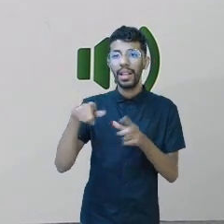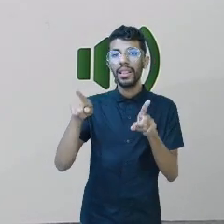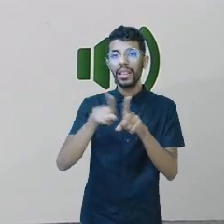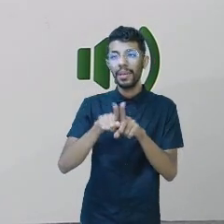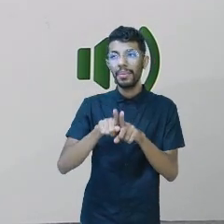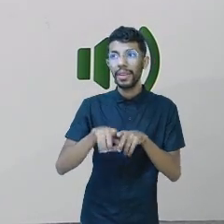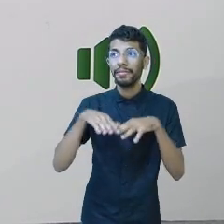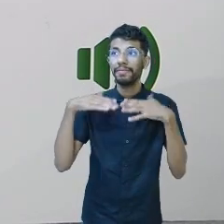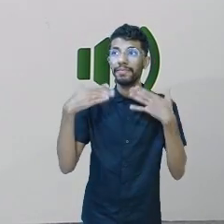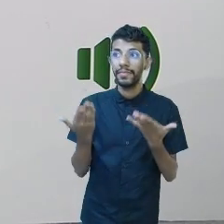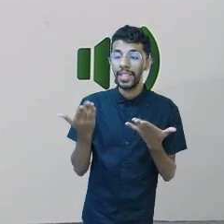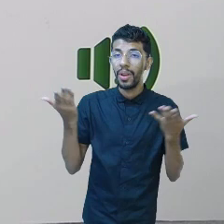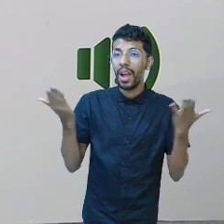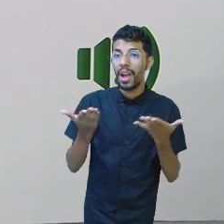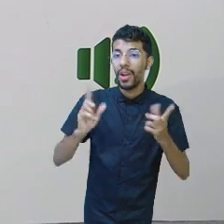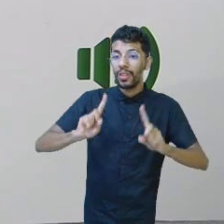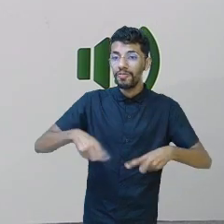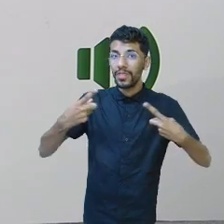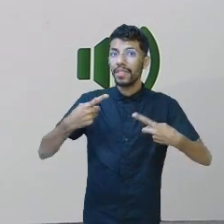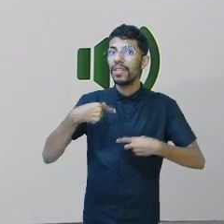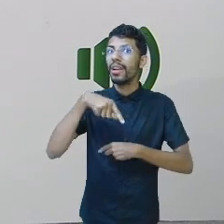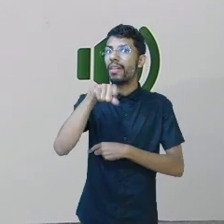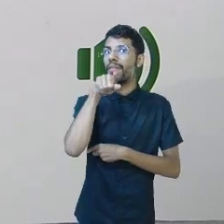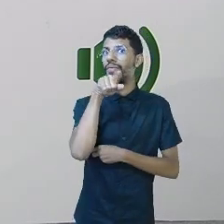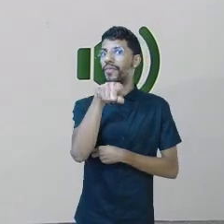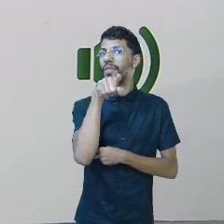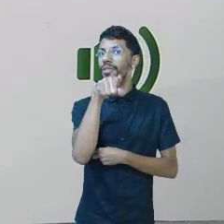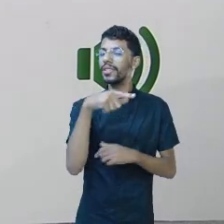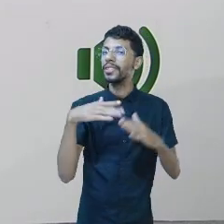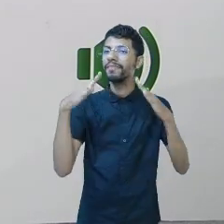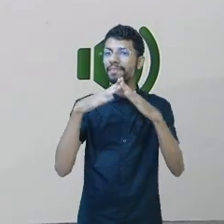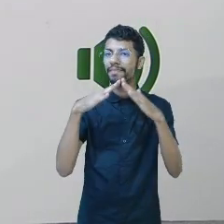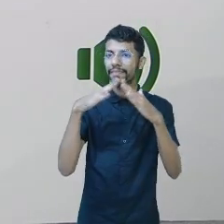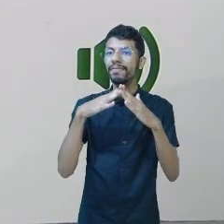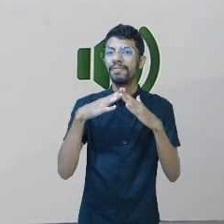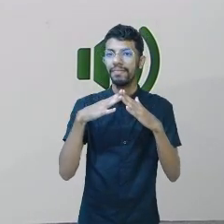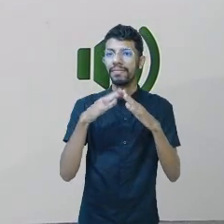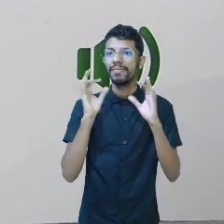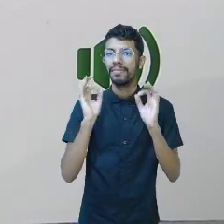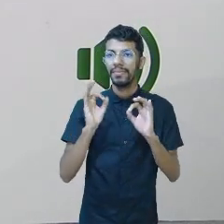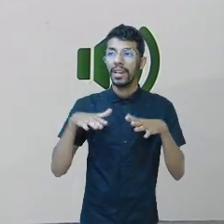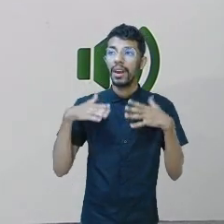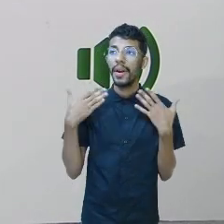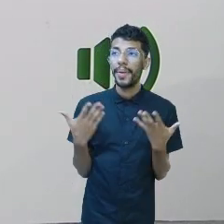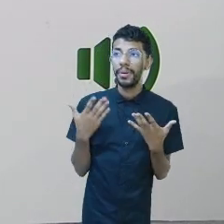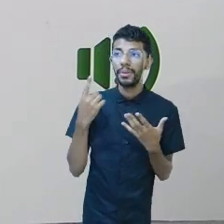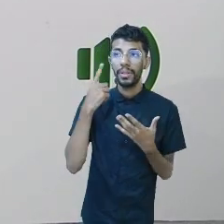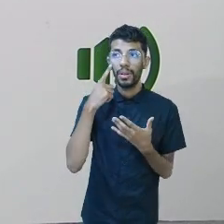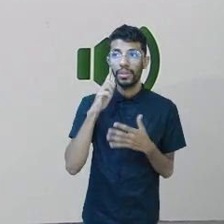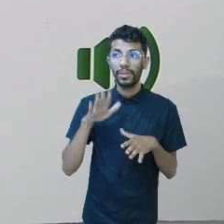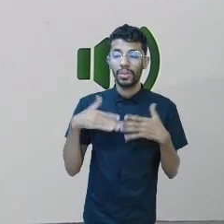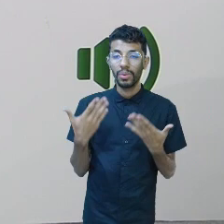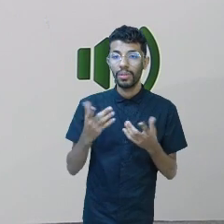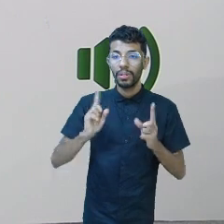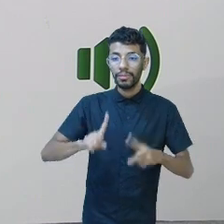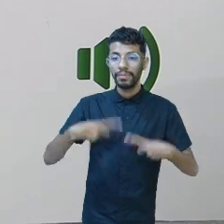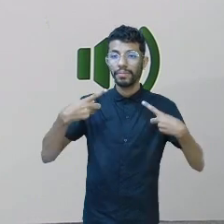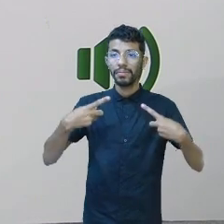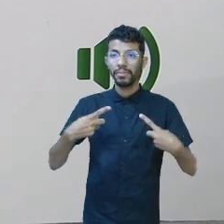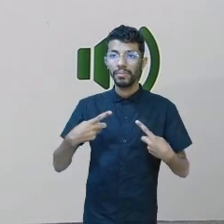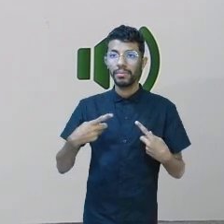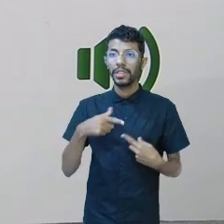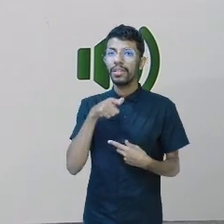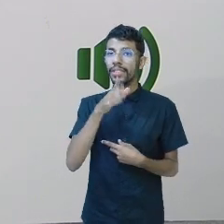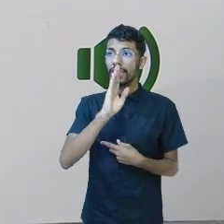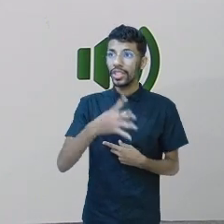Agora, o desafio é com você que está aí em casa, né? Então, qual é o desafio? Você